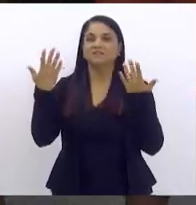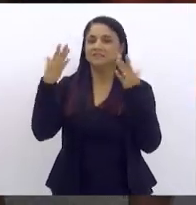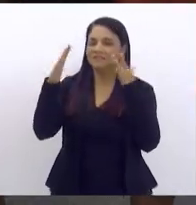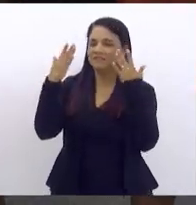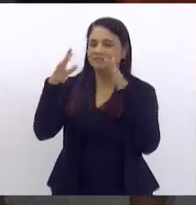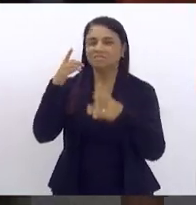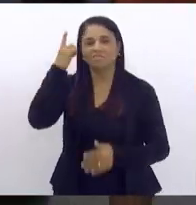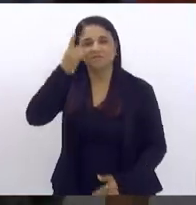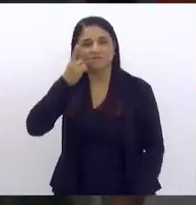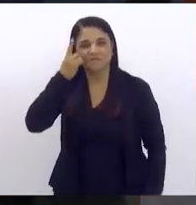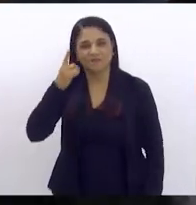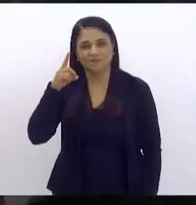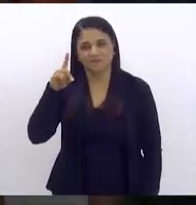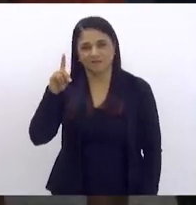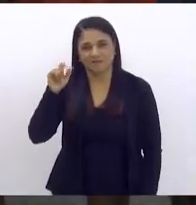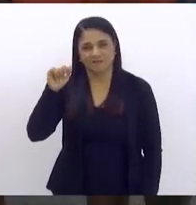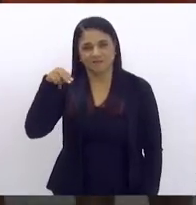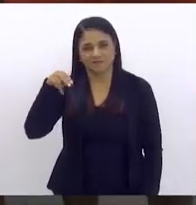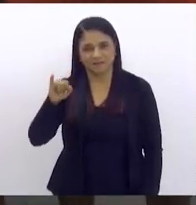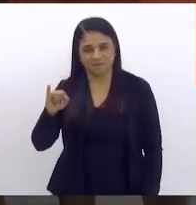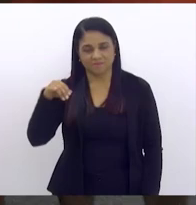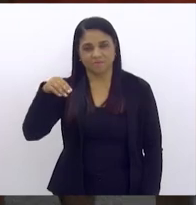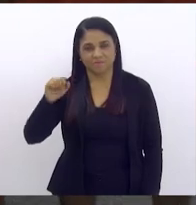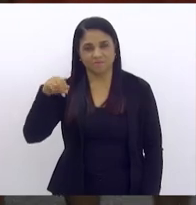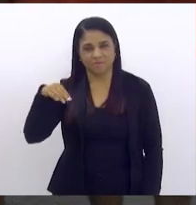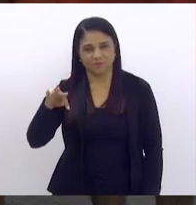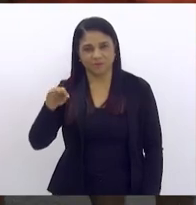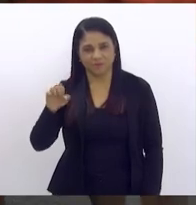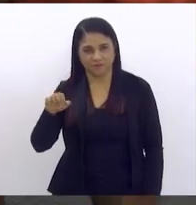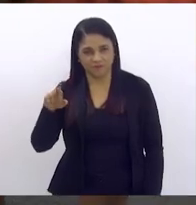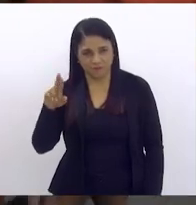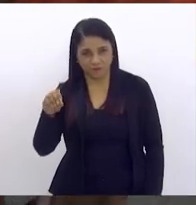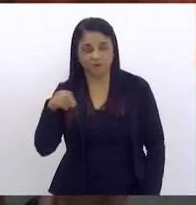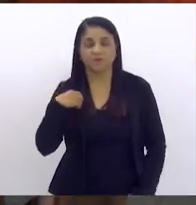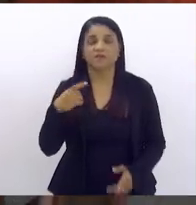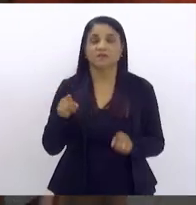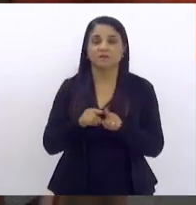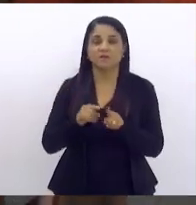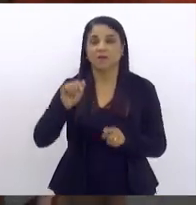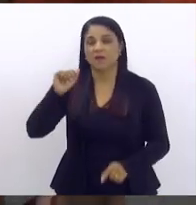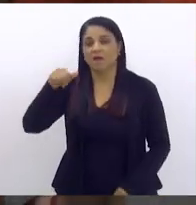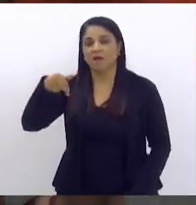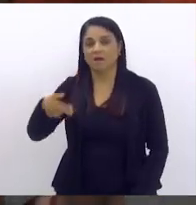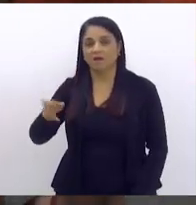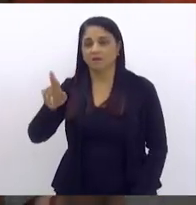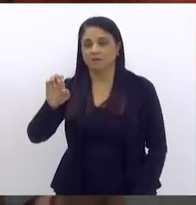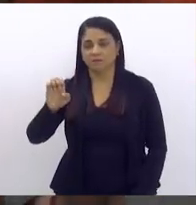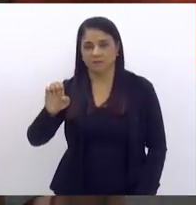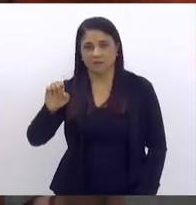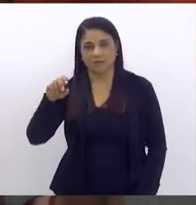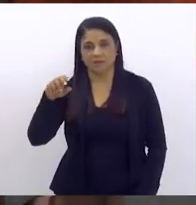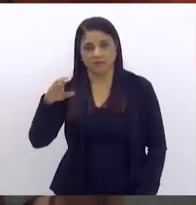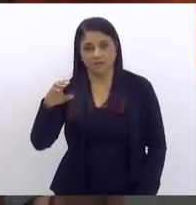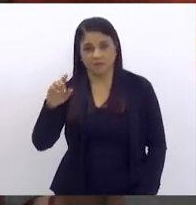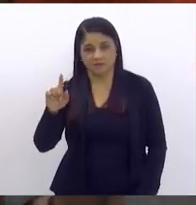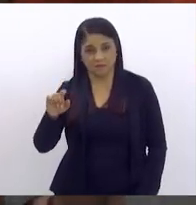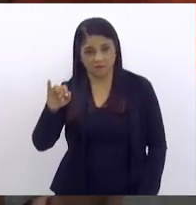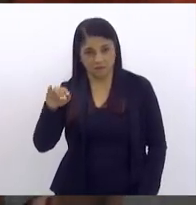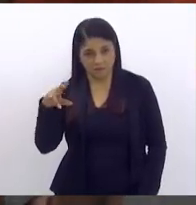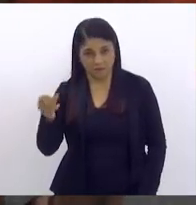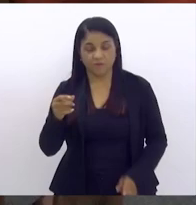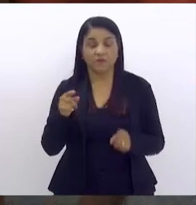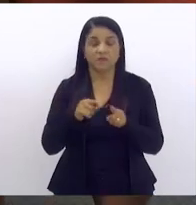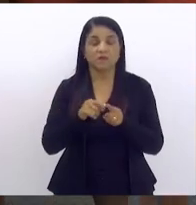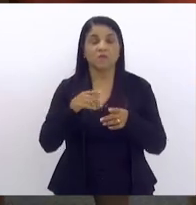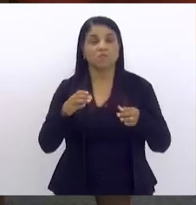Monteiro, o deputado Andrezinho Siciliano, pelo projeto que institui o Circo Estadual de Batalhas de Rimas Educacionais no Estado do Rio de